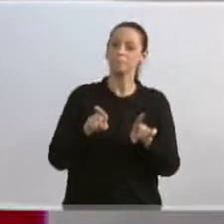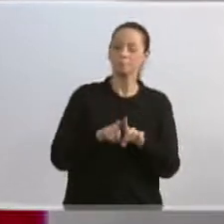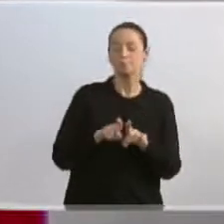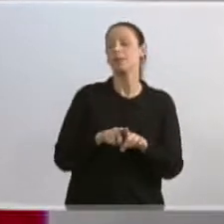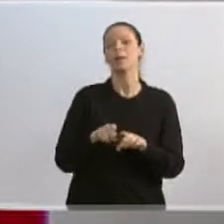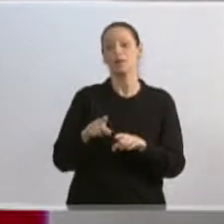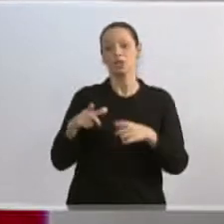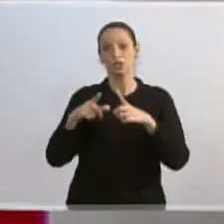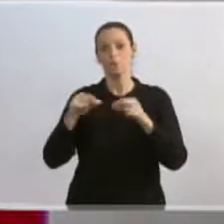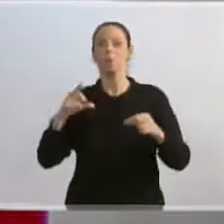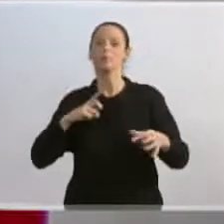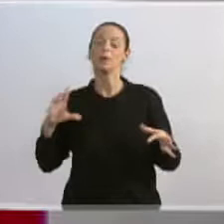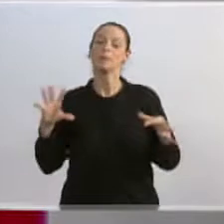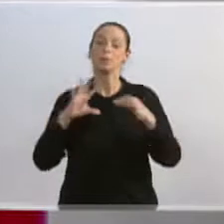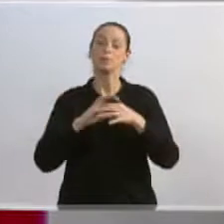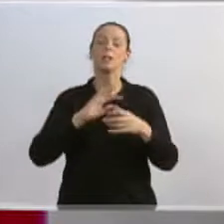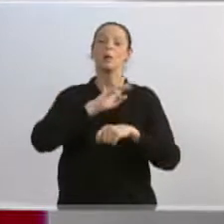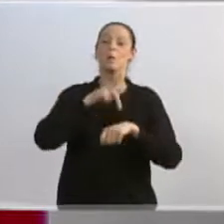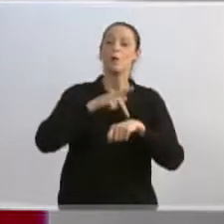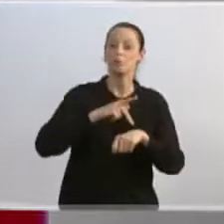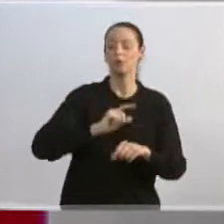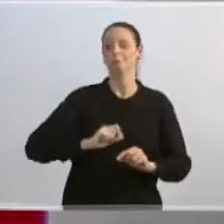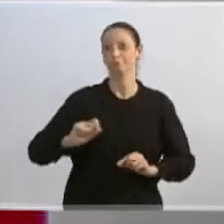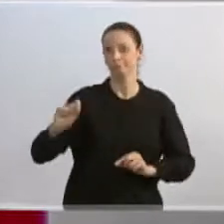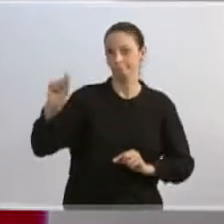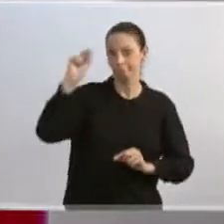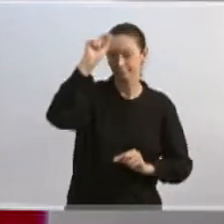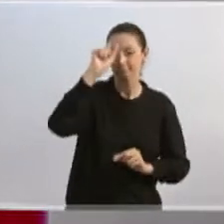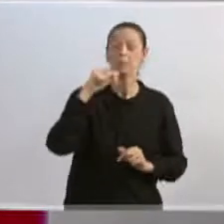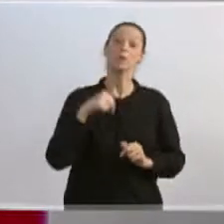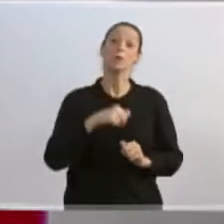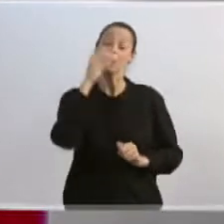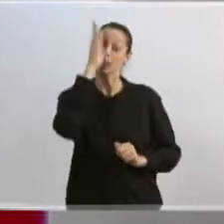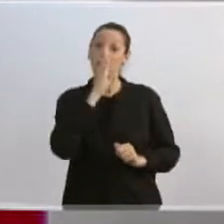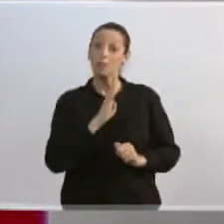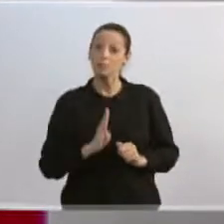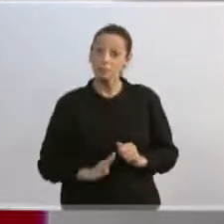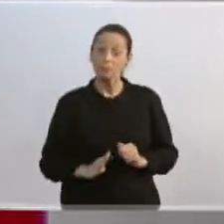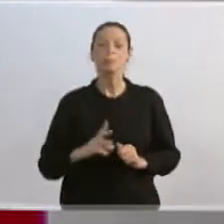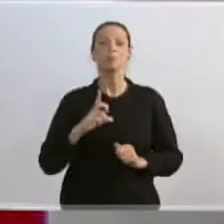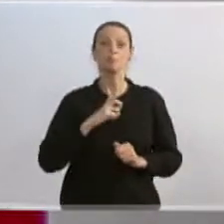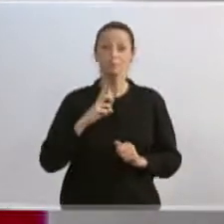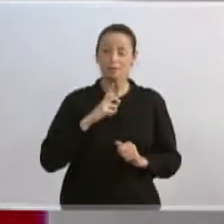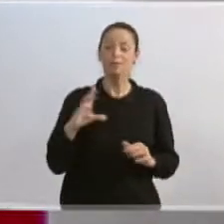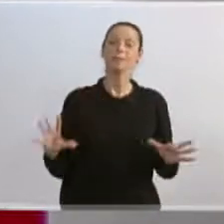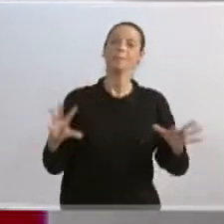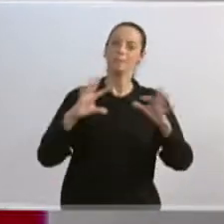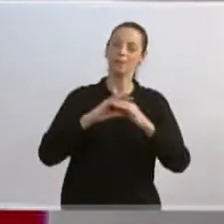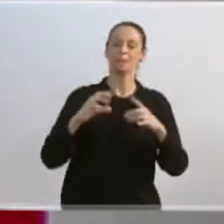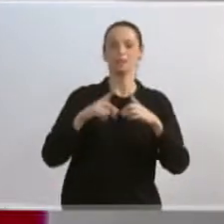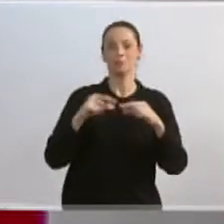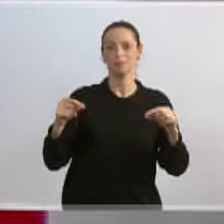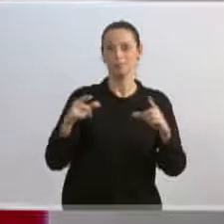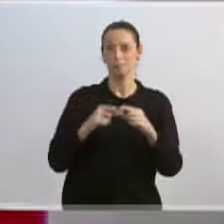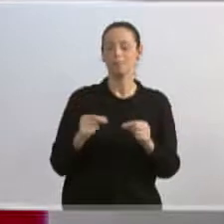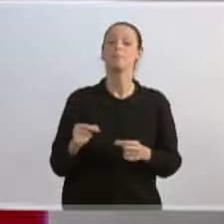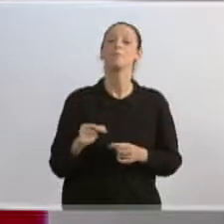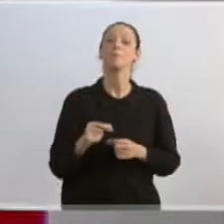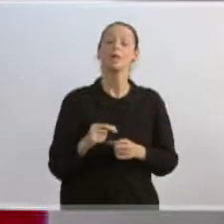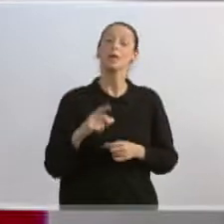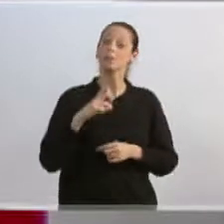e três projetos do brasil estão identificados e receberão uma importante premiação